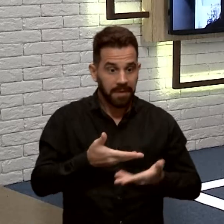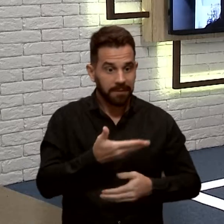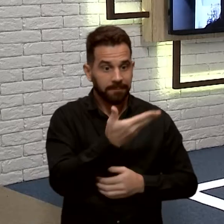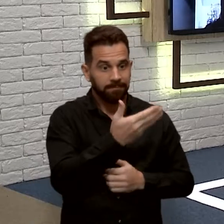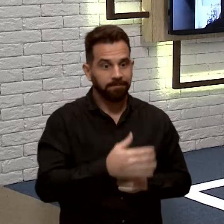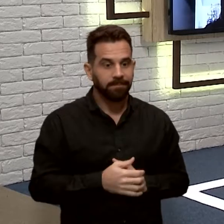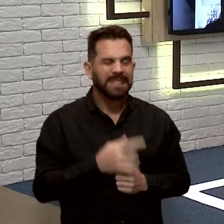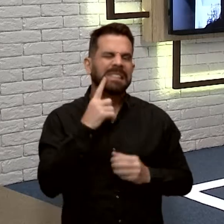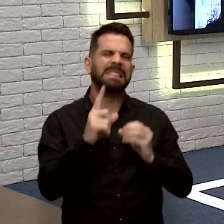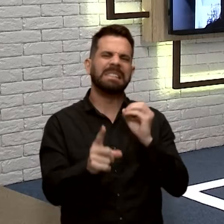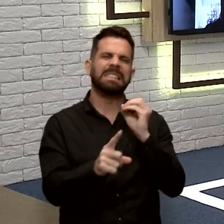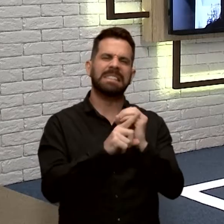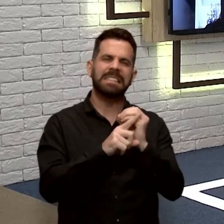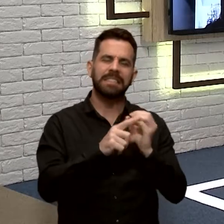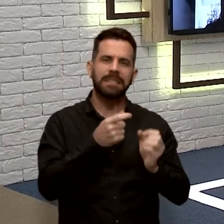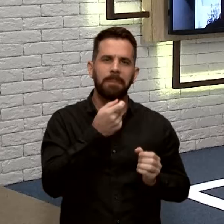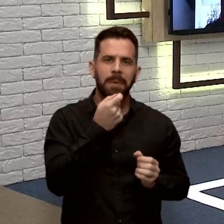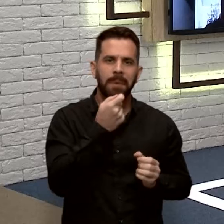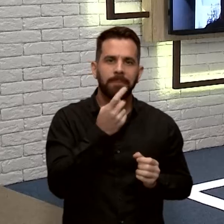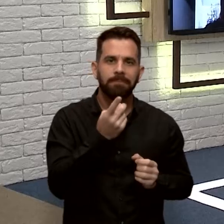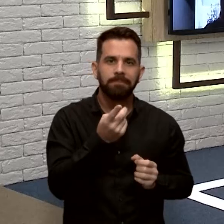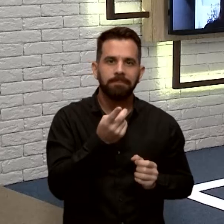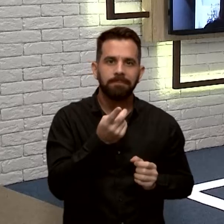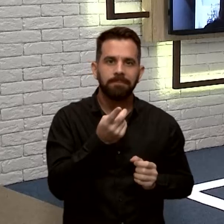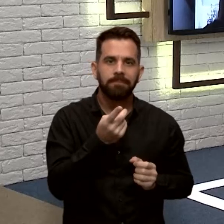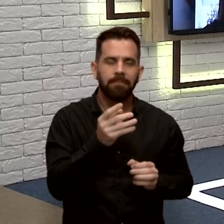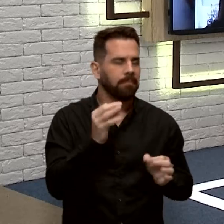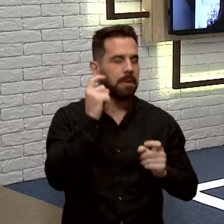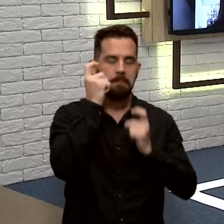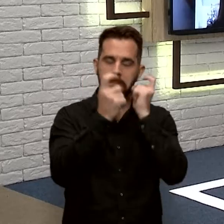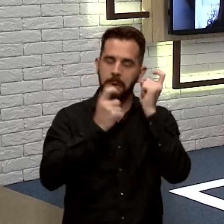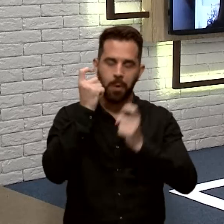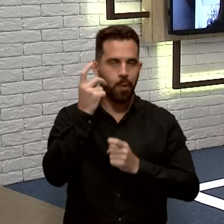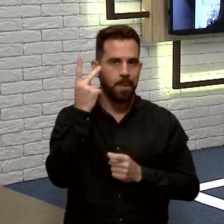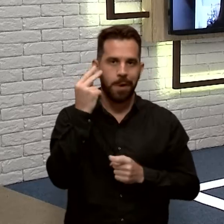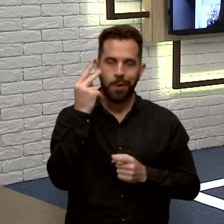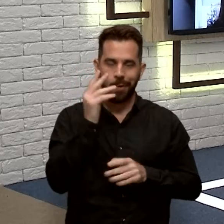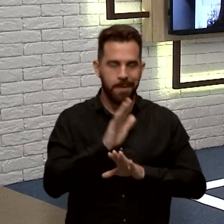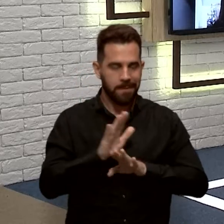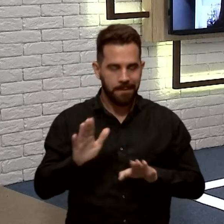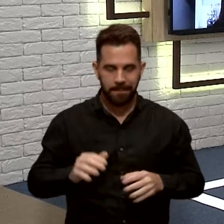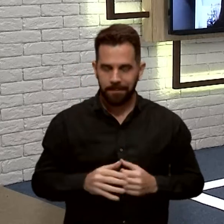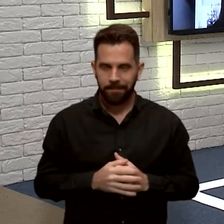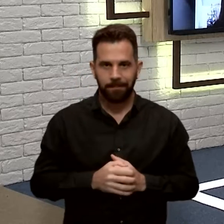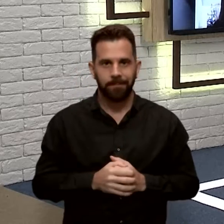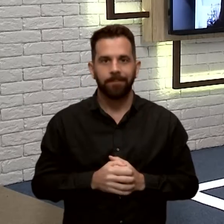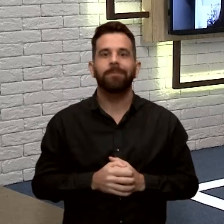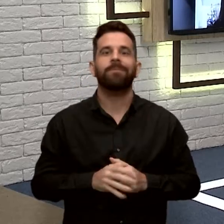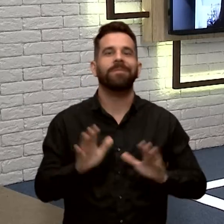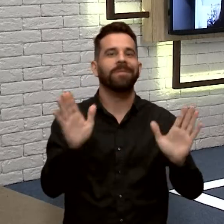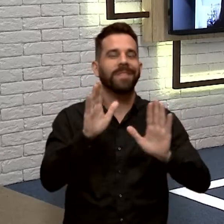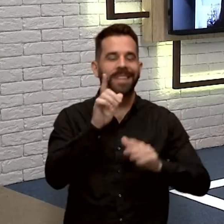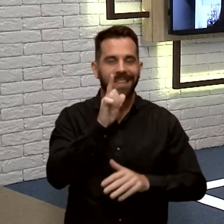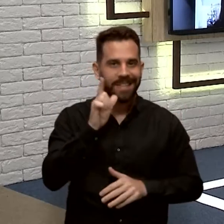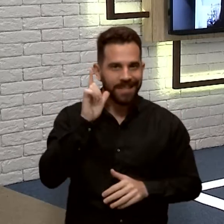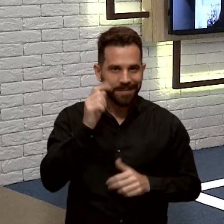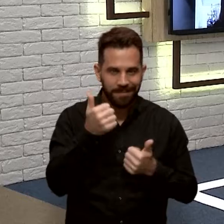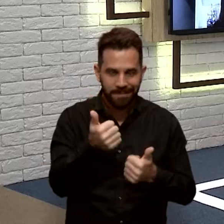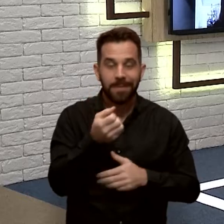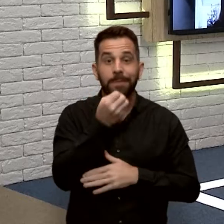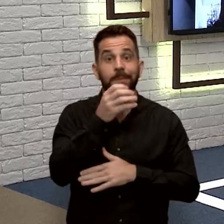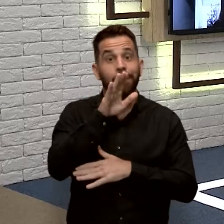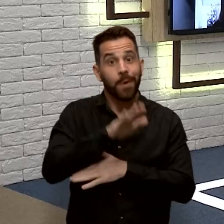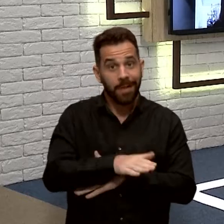Acho que seu microfone está fechado aqui pra gente, Eric. Preocupa não, o que acontece? Olá, Letícia. Boa tarde,